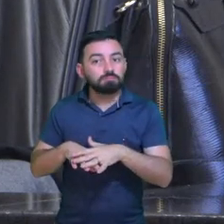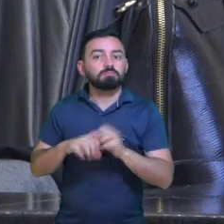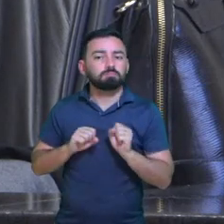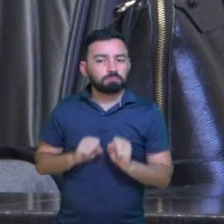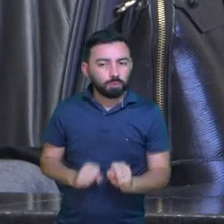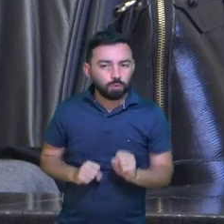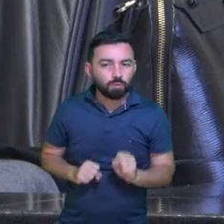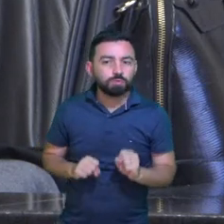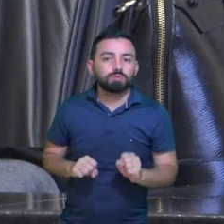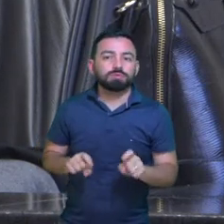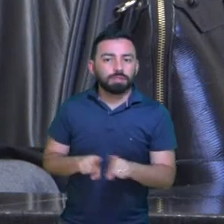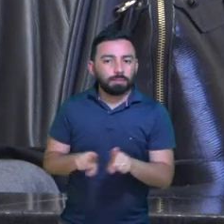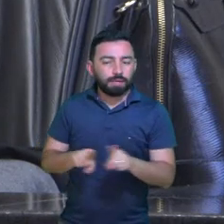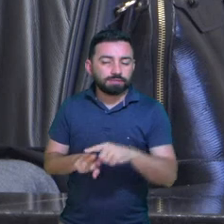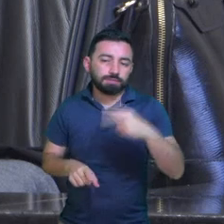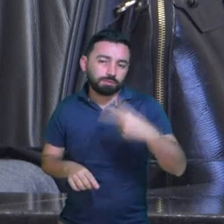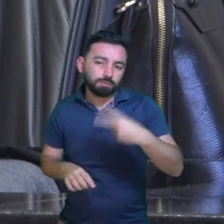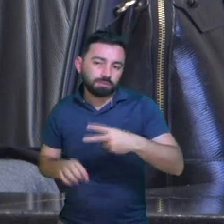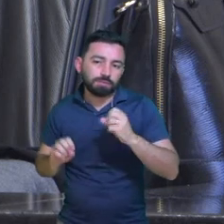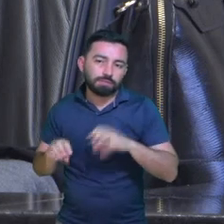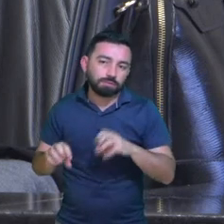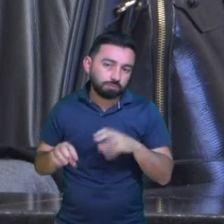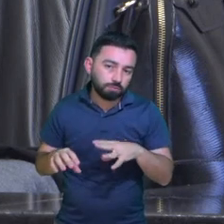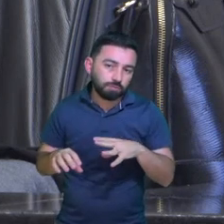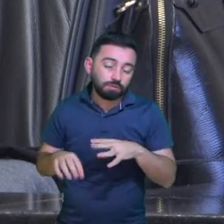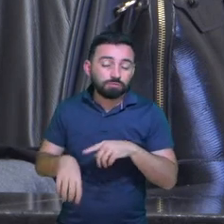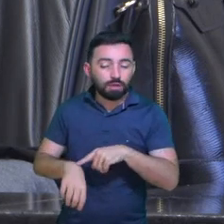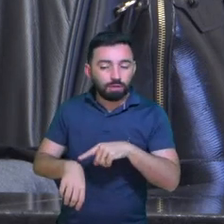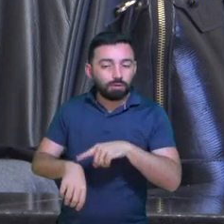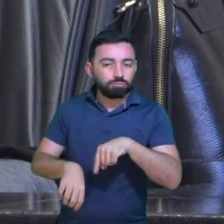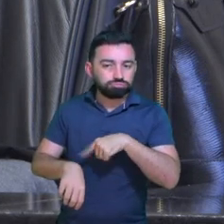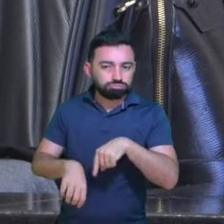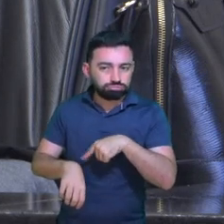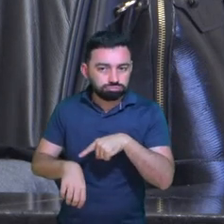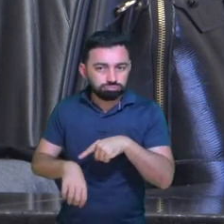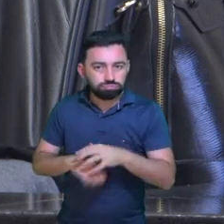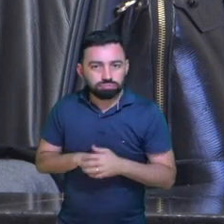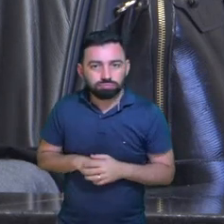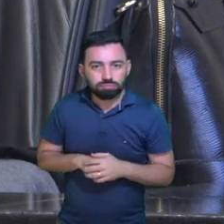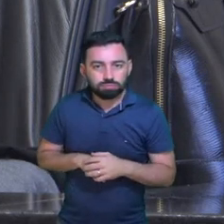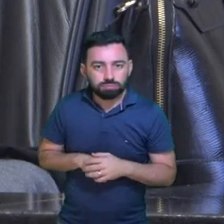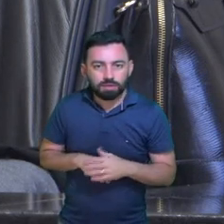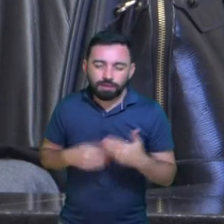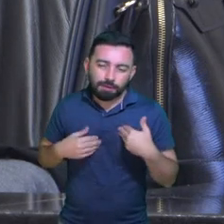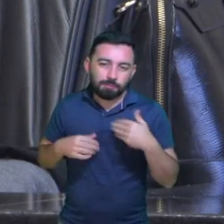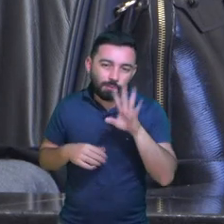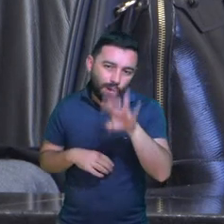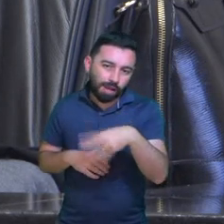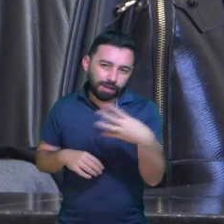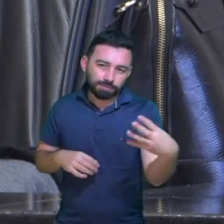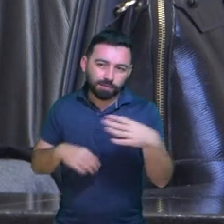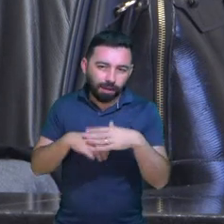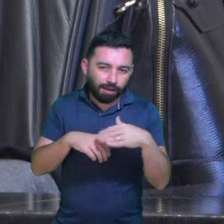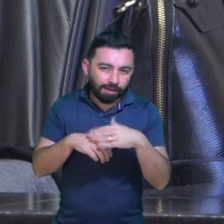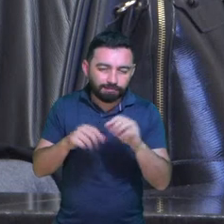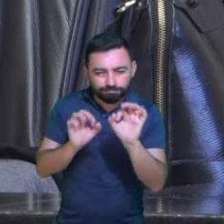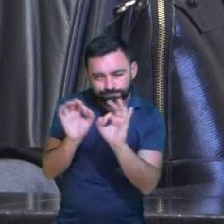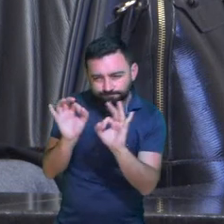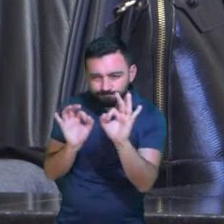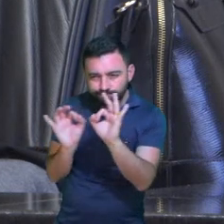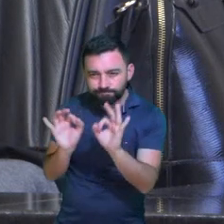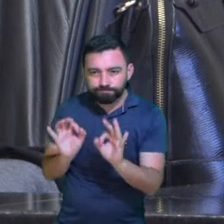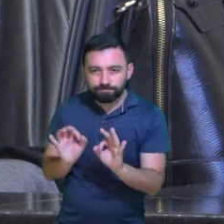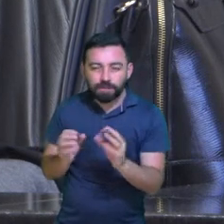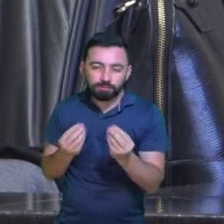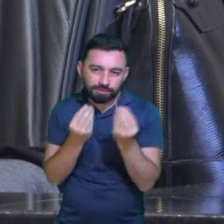fazer a segunda licenciatura com essa carga horária esse quadro que eu fiz assim com muito carinho para vocês eu